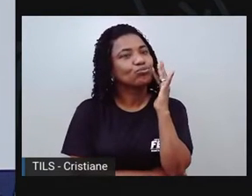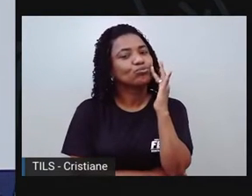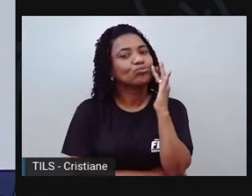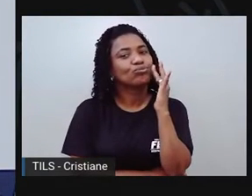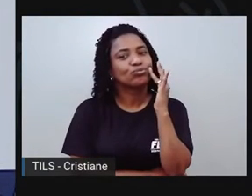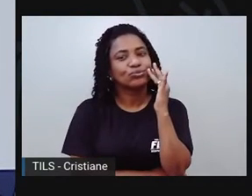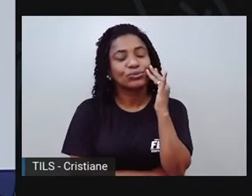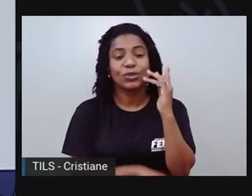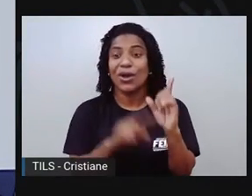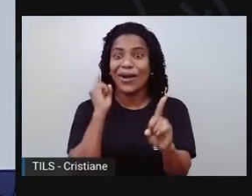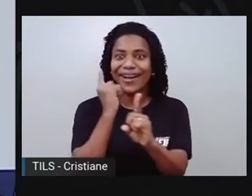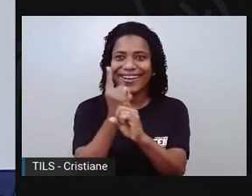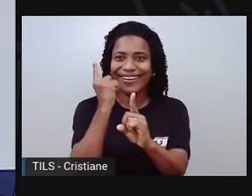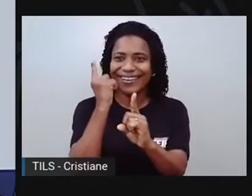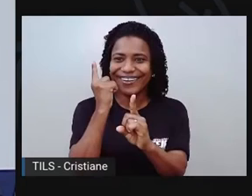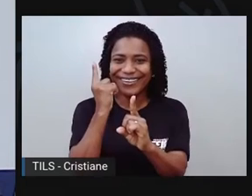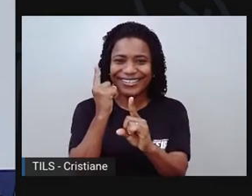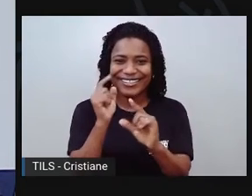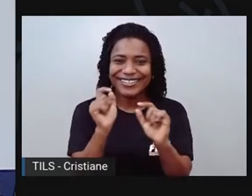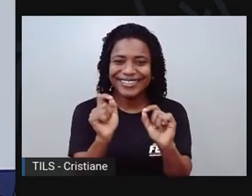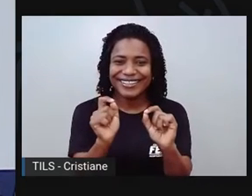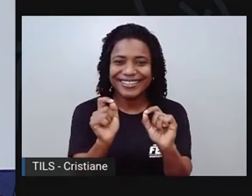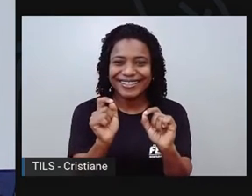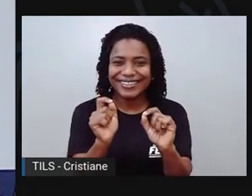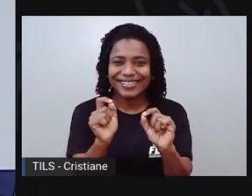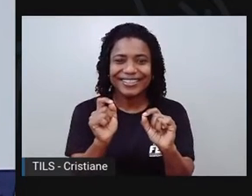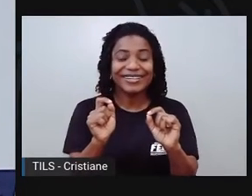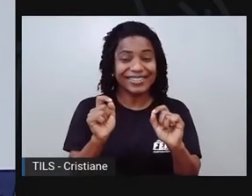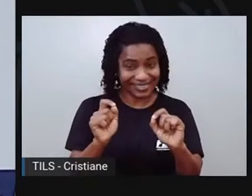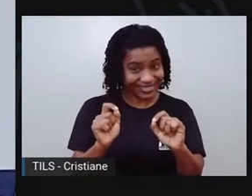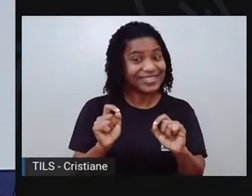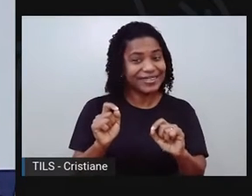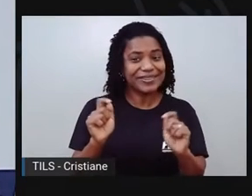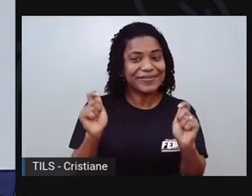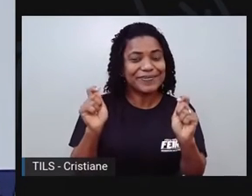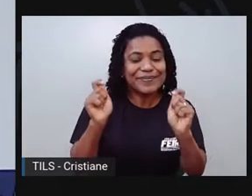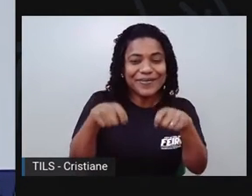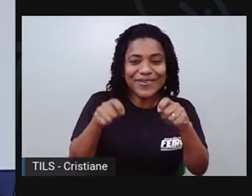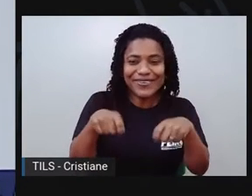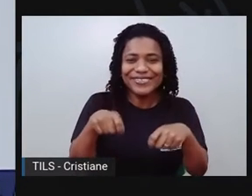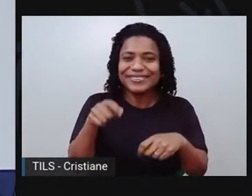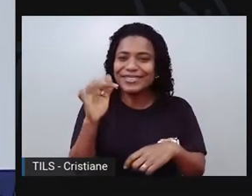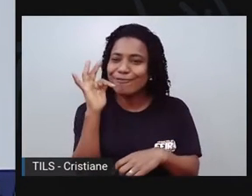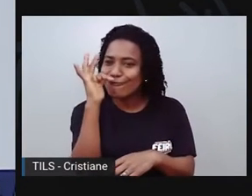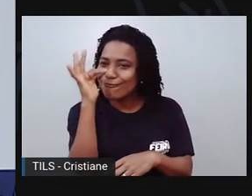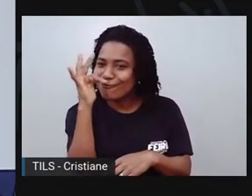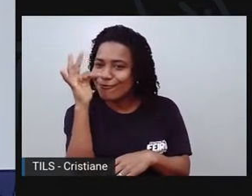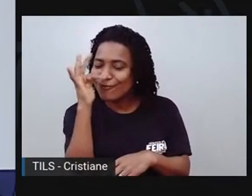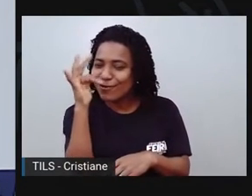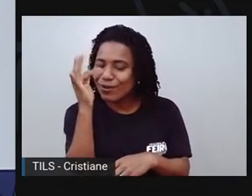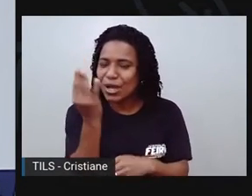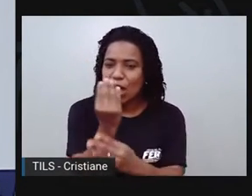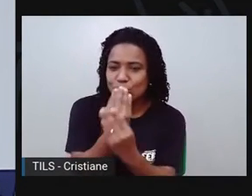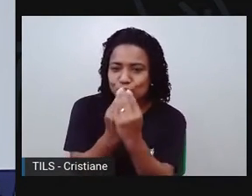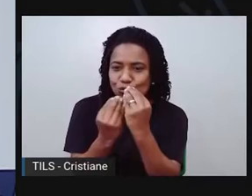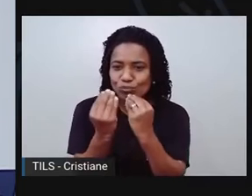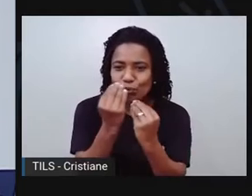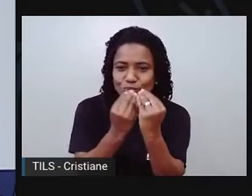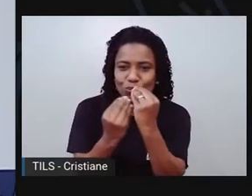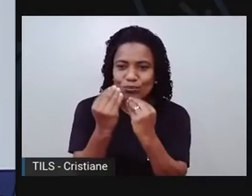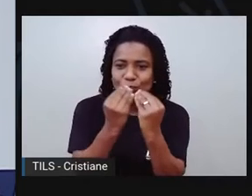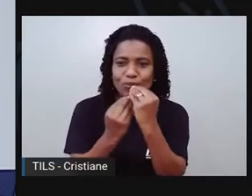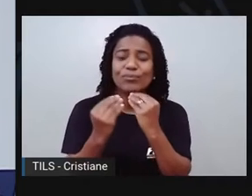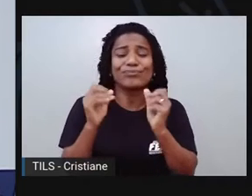encontrei. É, meninada, eu descobri que existem flores que nós podemos comer. Isso mesmo,